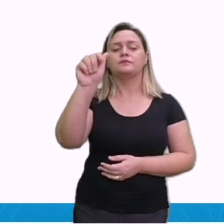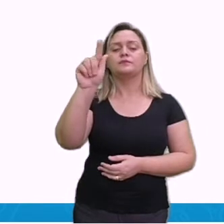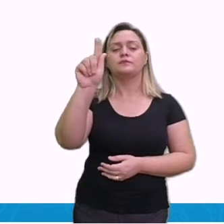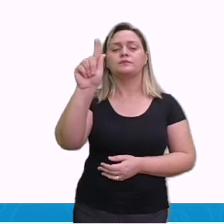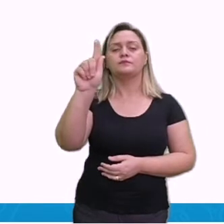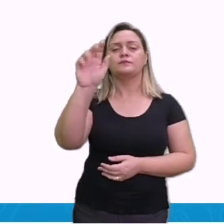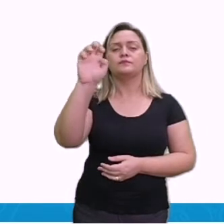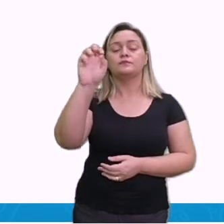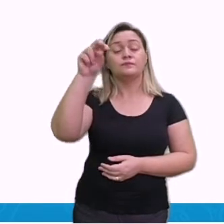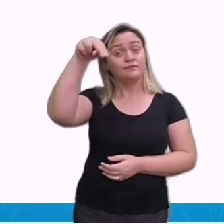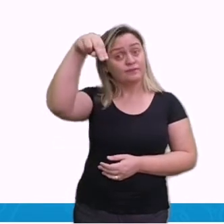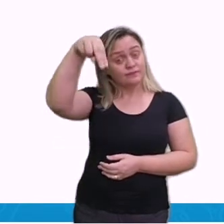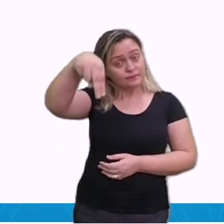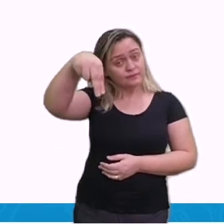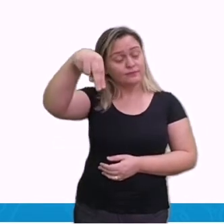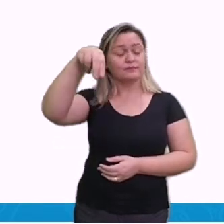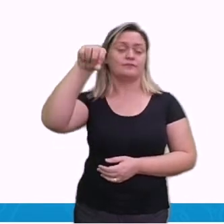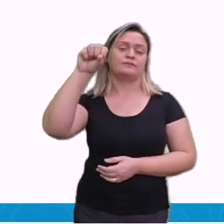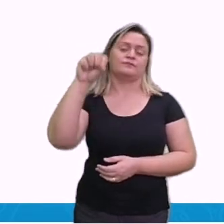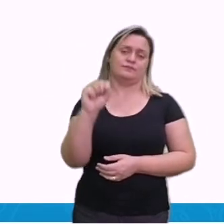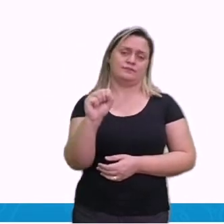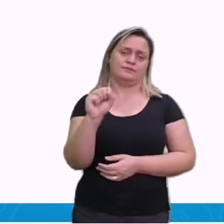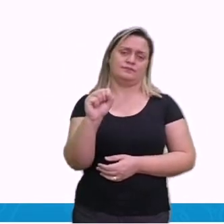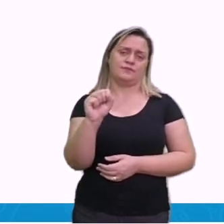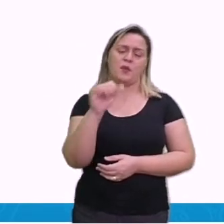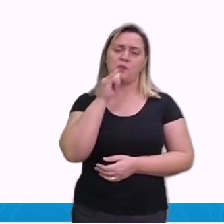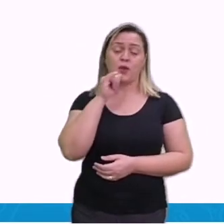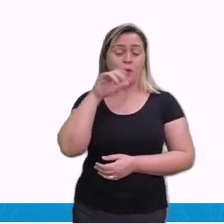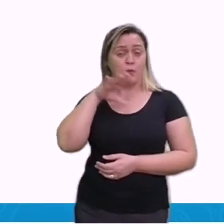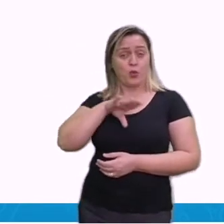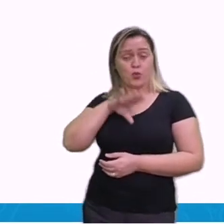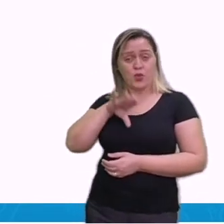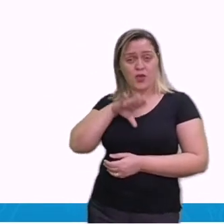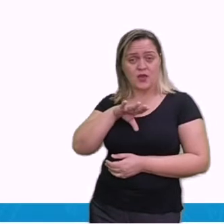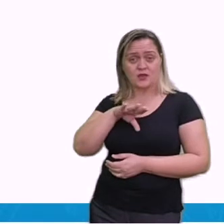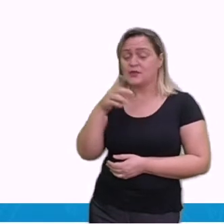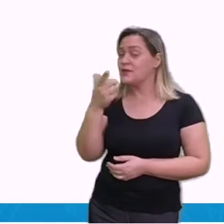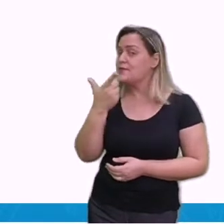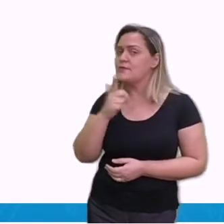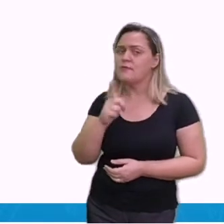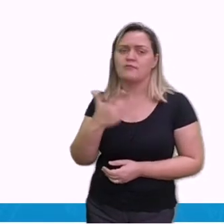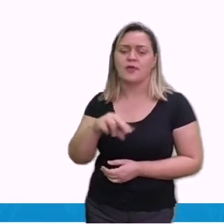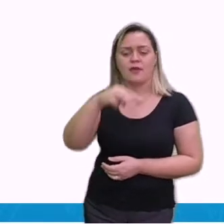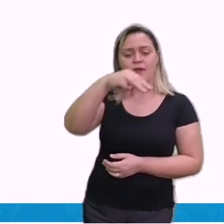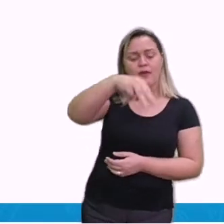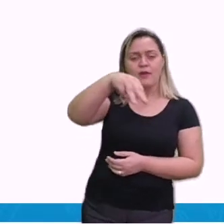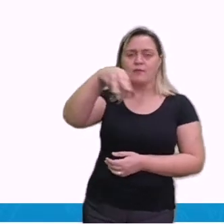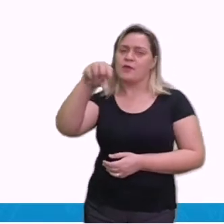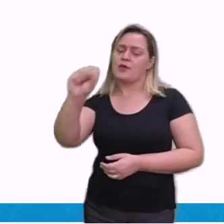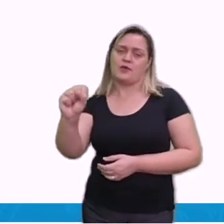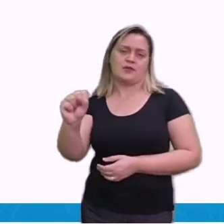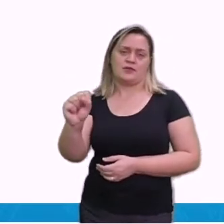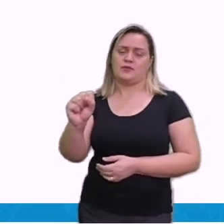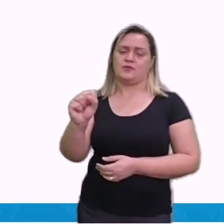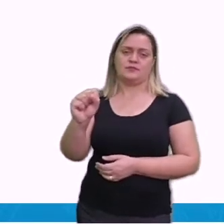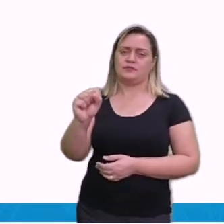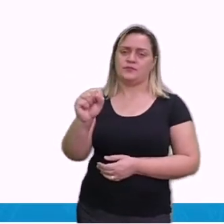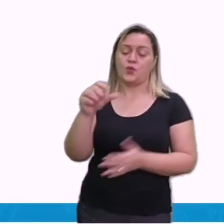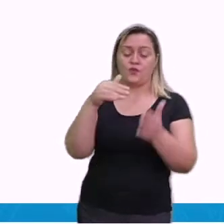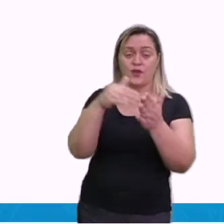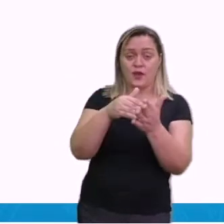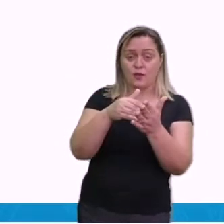palavra, quando eu passo para o plural, depois da letra M. Por isso que eu vou tirar o M e substituir por